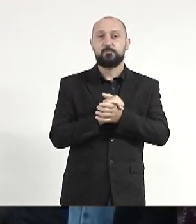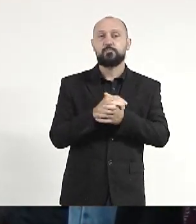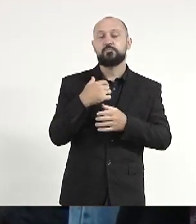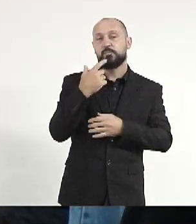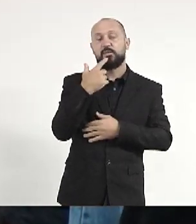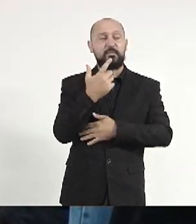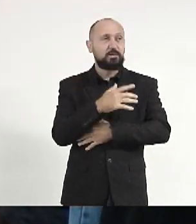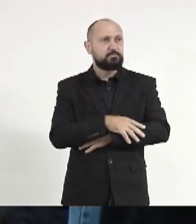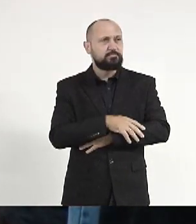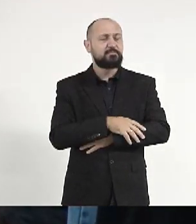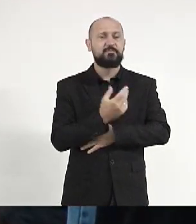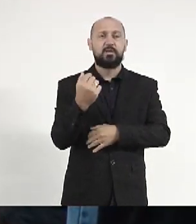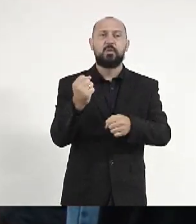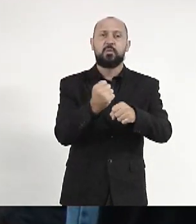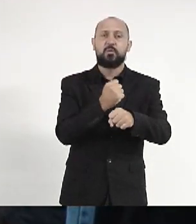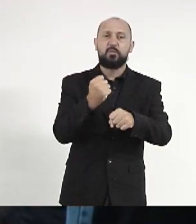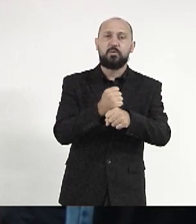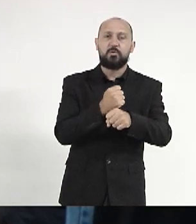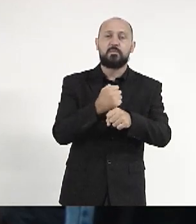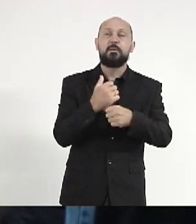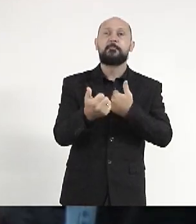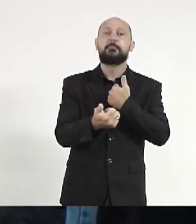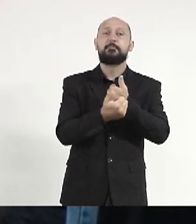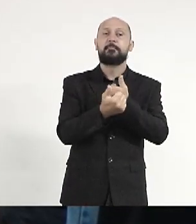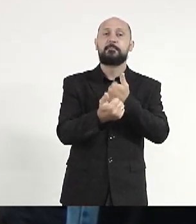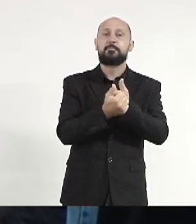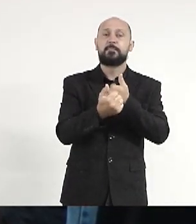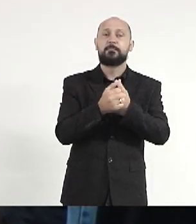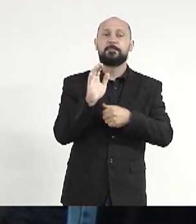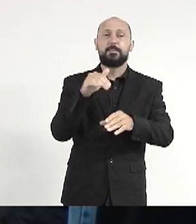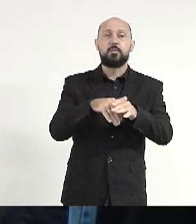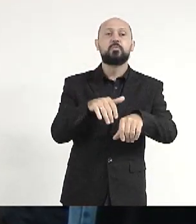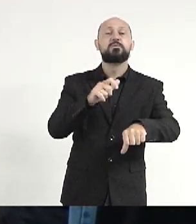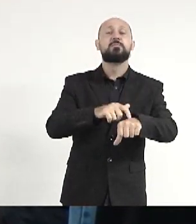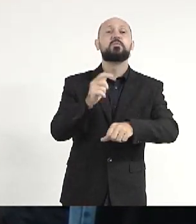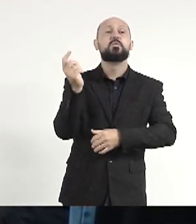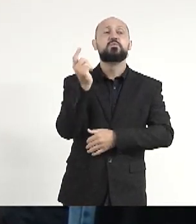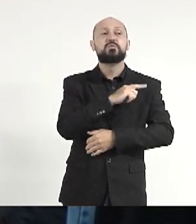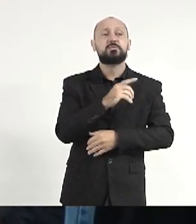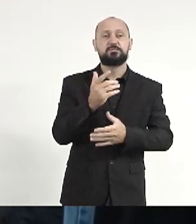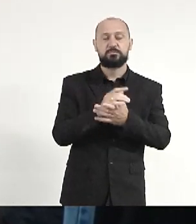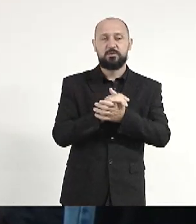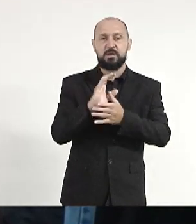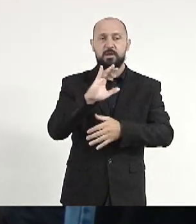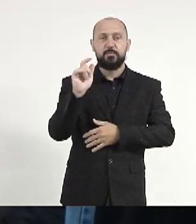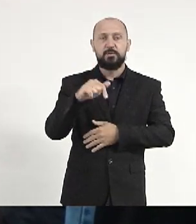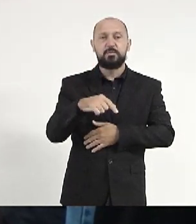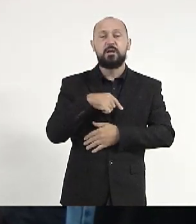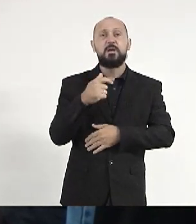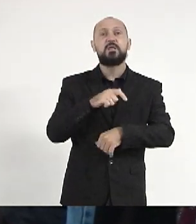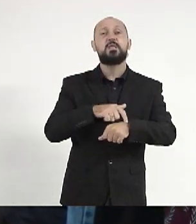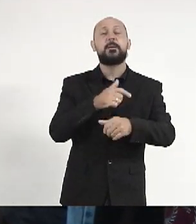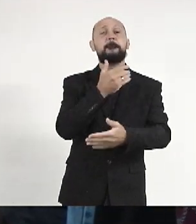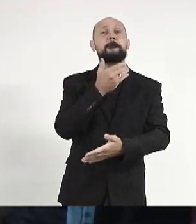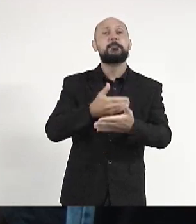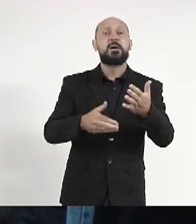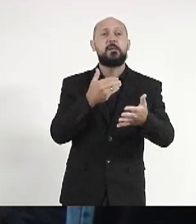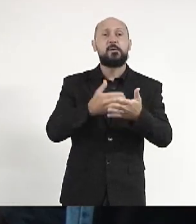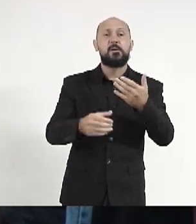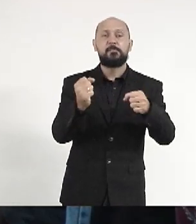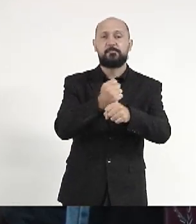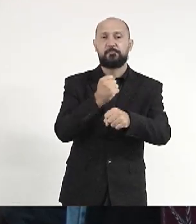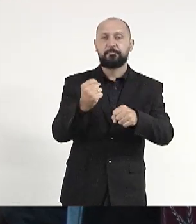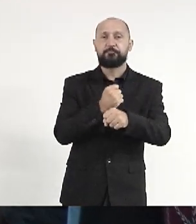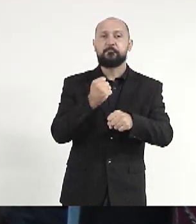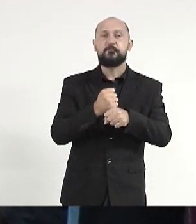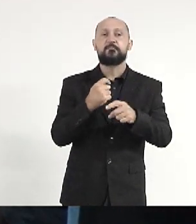aquela falar, obras feitas na porta da eleição. Foi o tempo que deu. E aí nós estamos, Campo Grande hoje perde inúmeras obras para